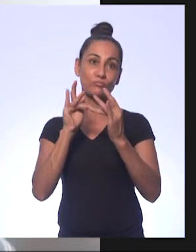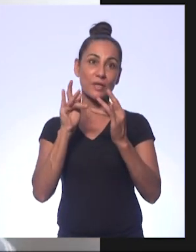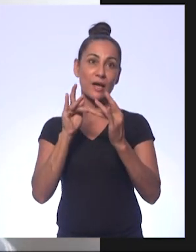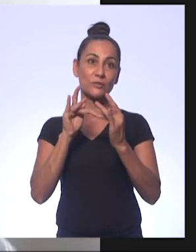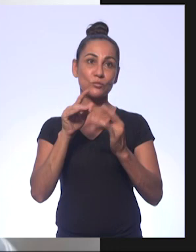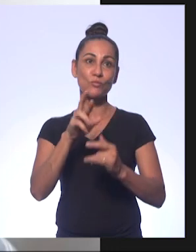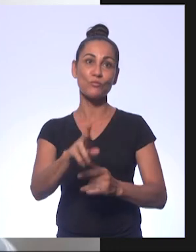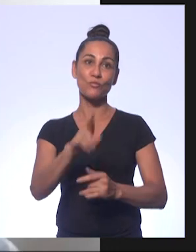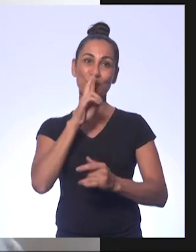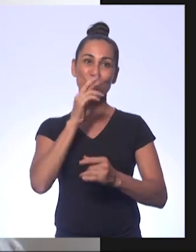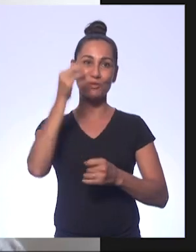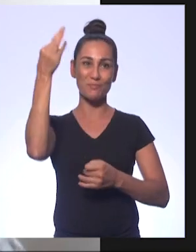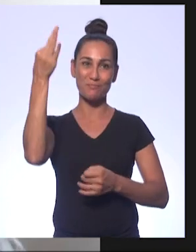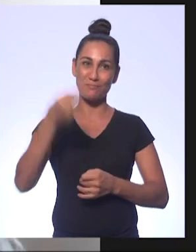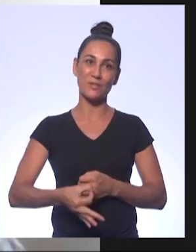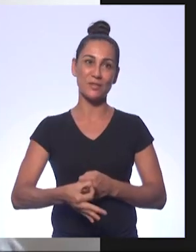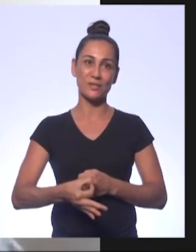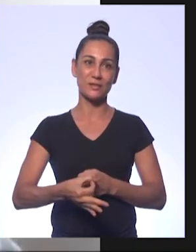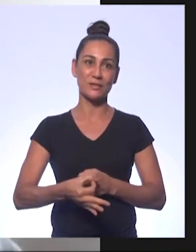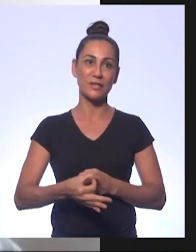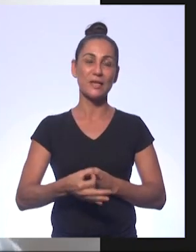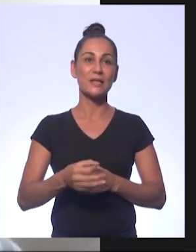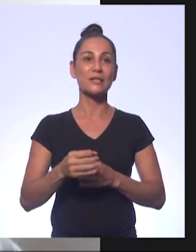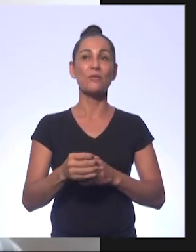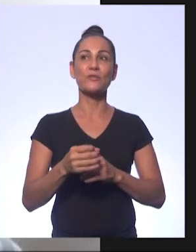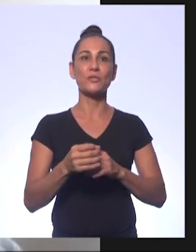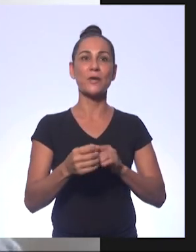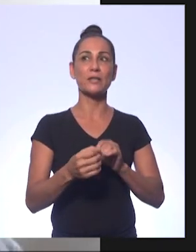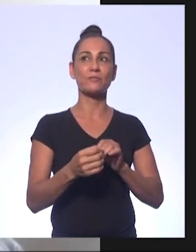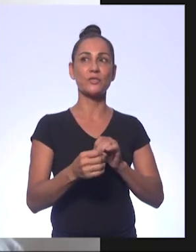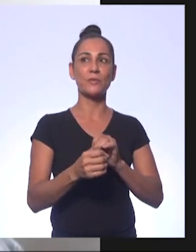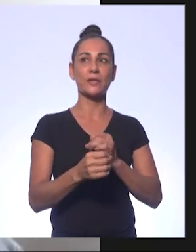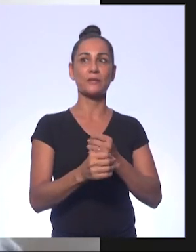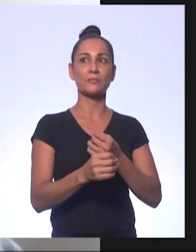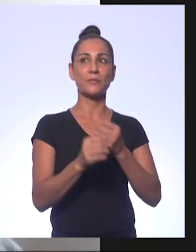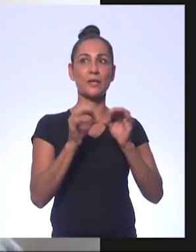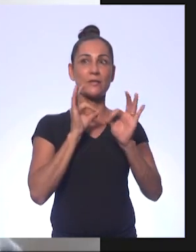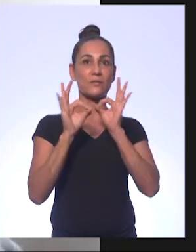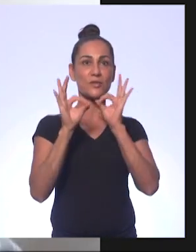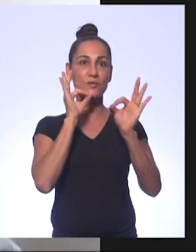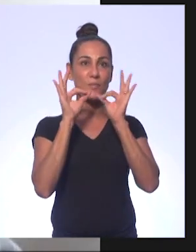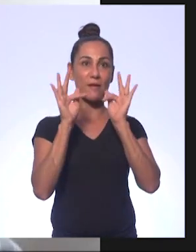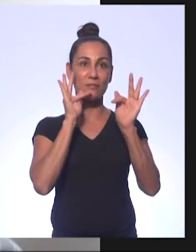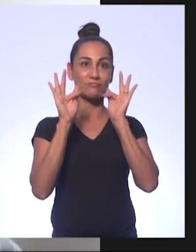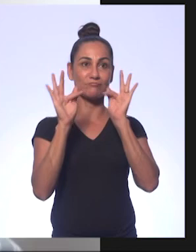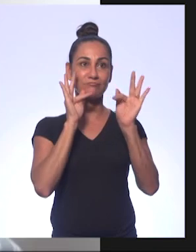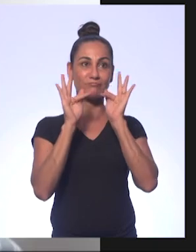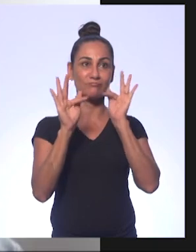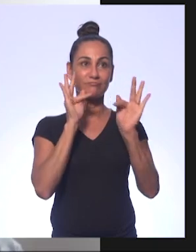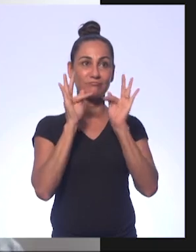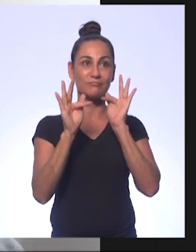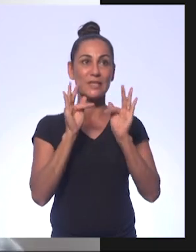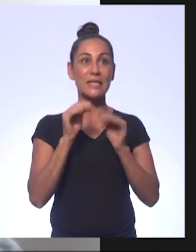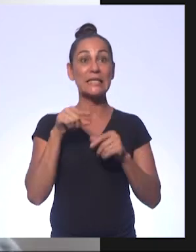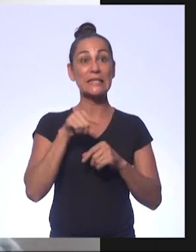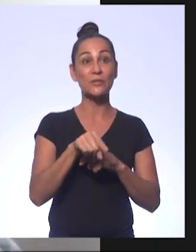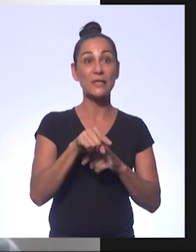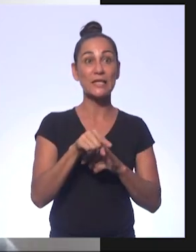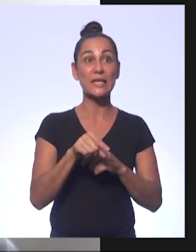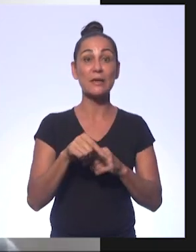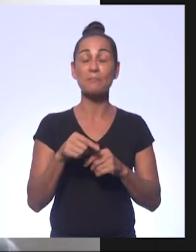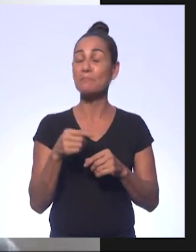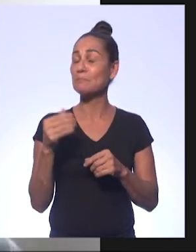resposta. Este feedback, e essa é a última ideia nesse momento, ele é